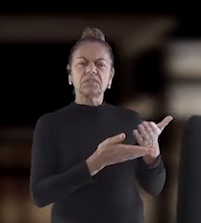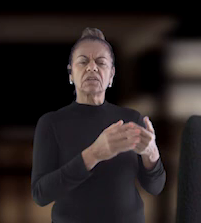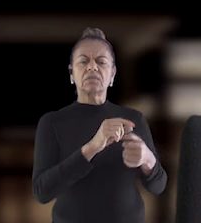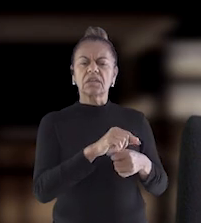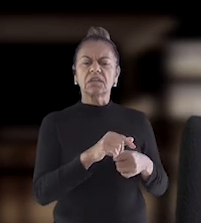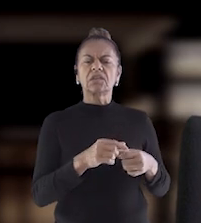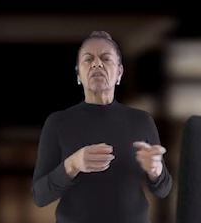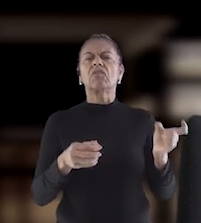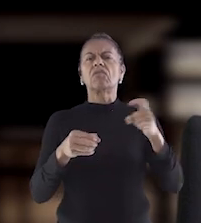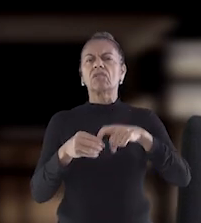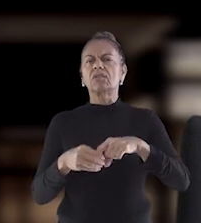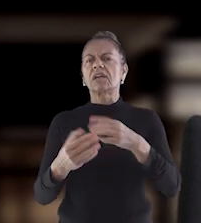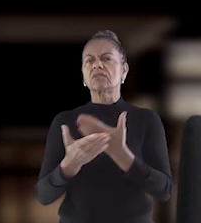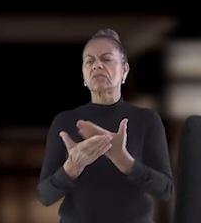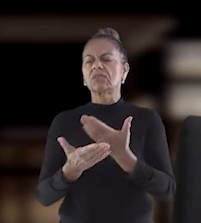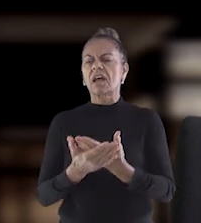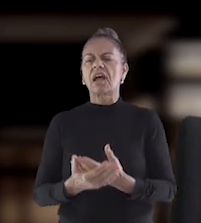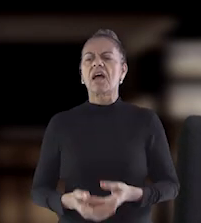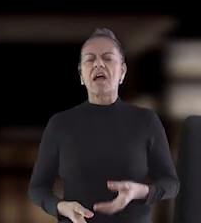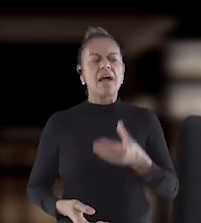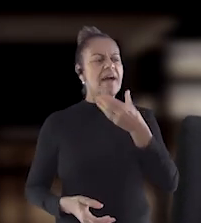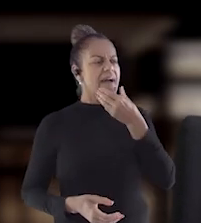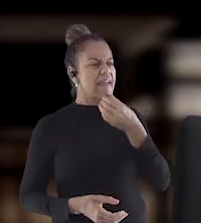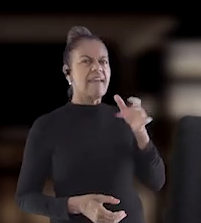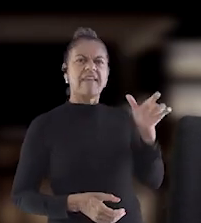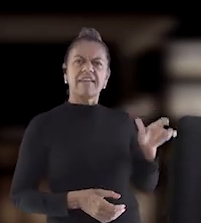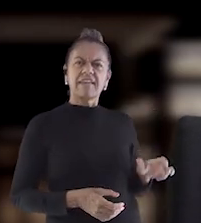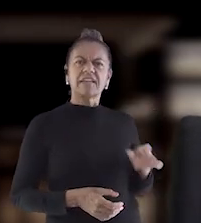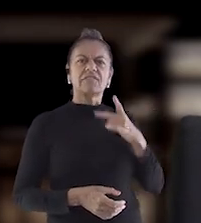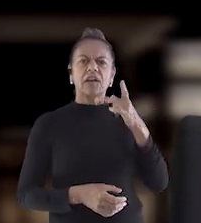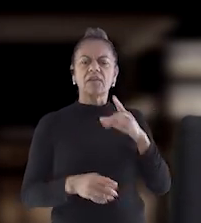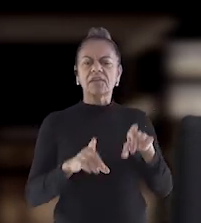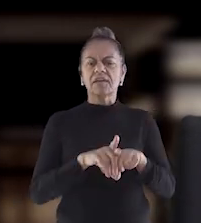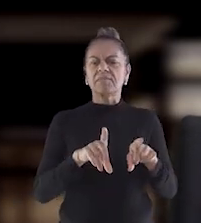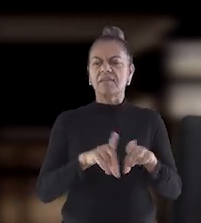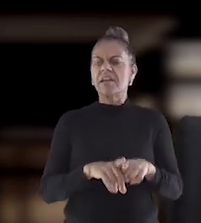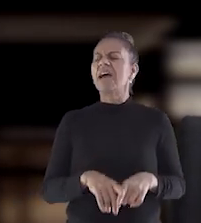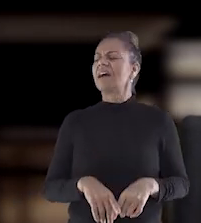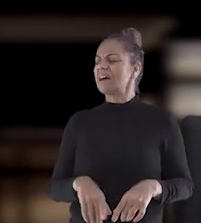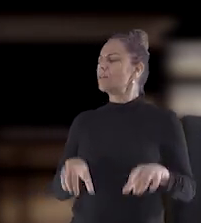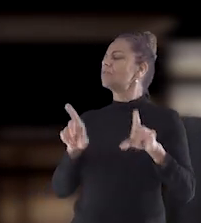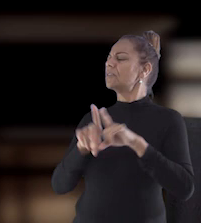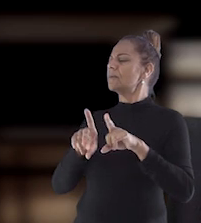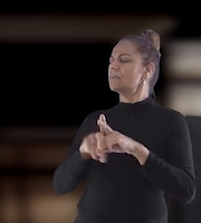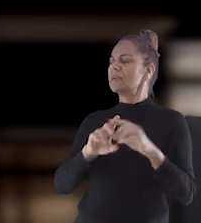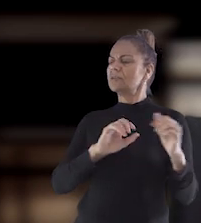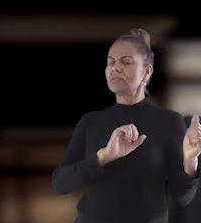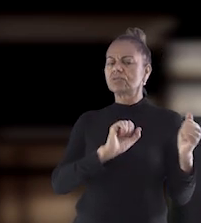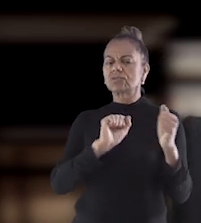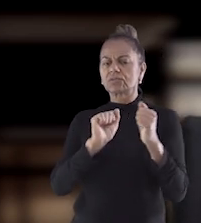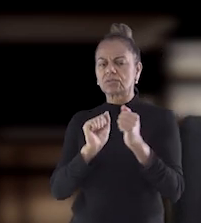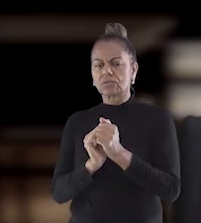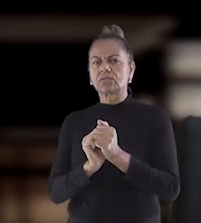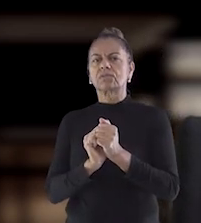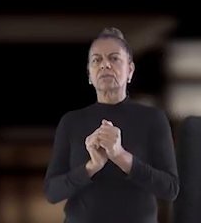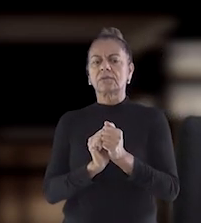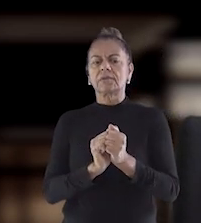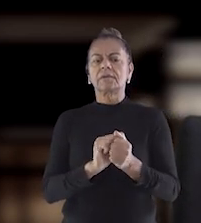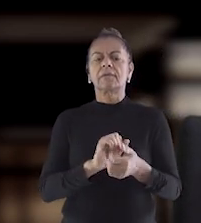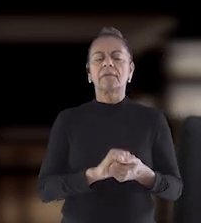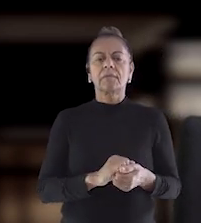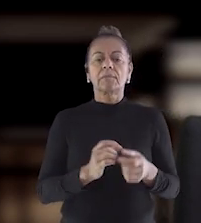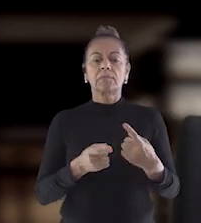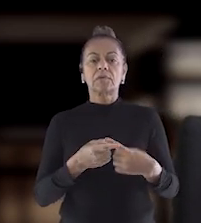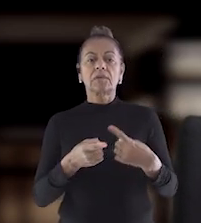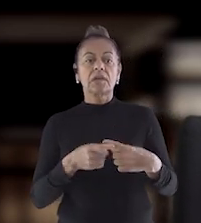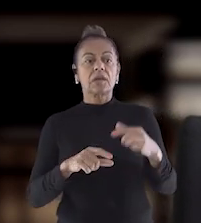pra me terminar meus estudos. Ele falou assim, Tânia, fechou, porque eu também vou. Porque eu não vou ficar dentro de casa sozinho sem você.